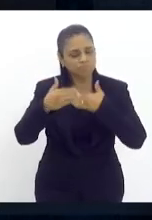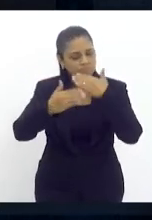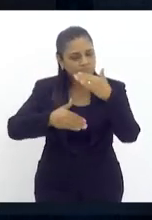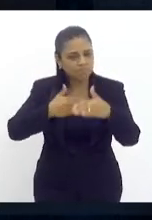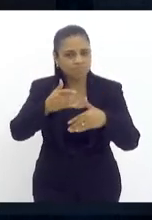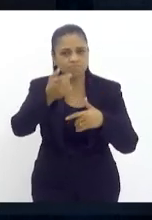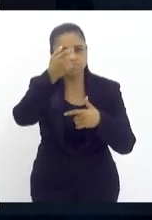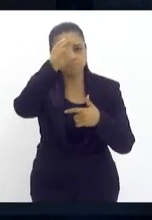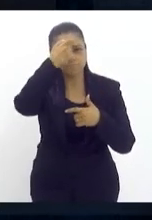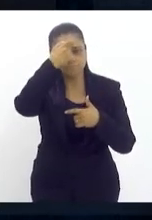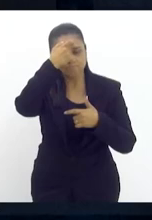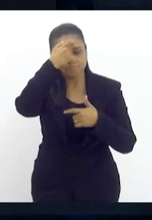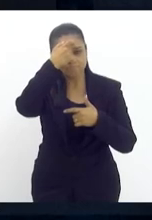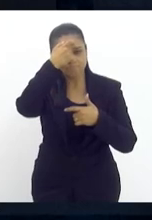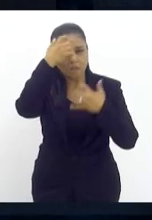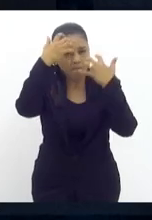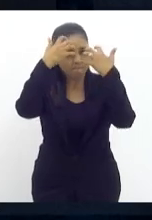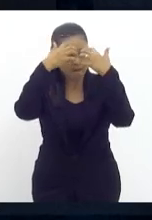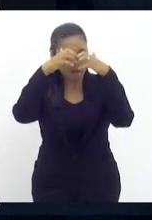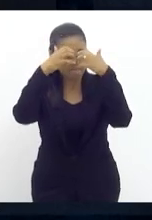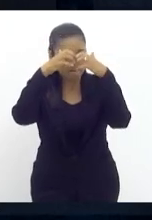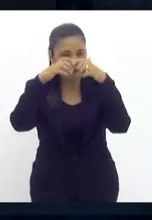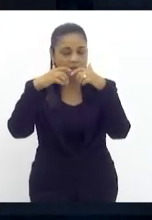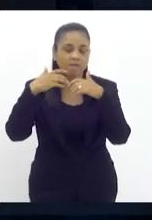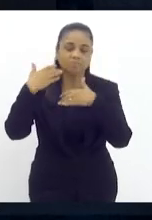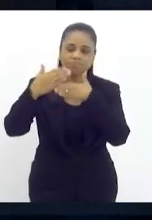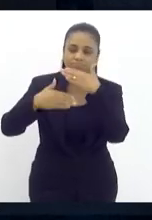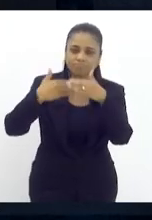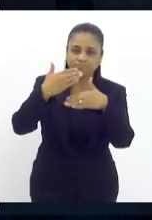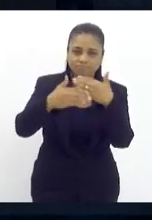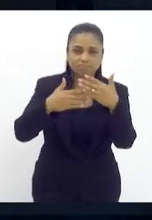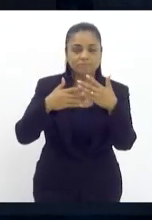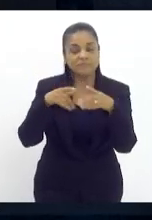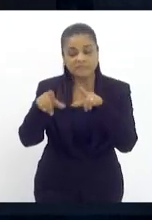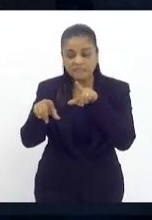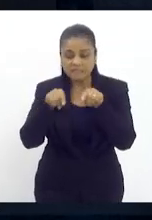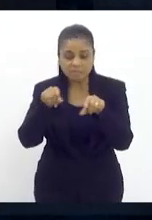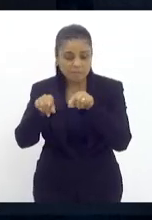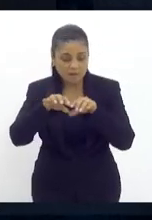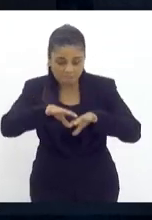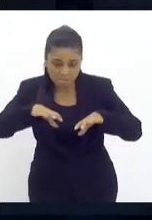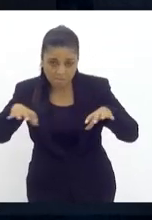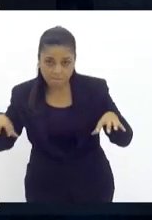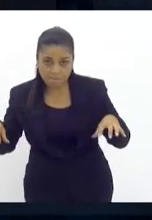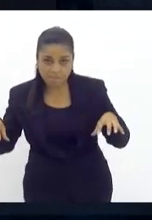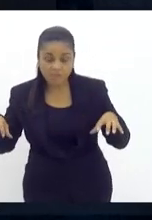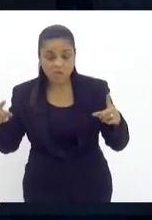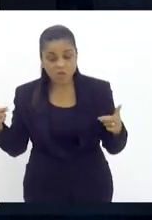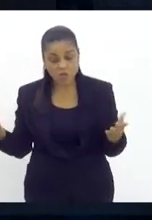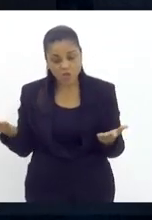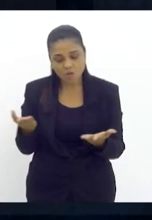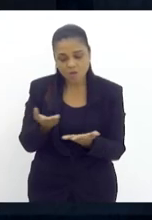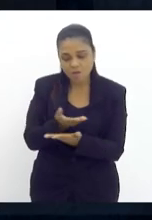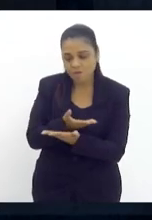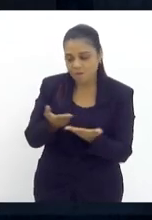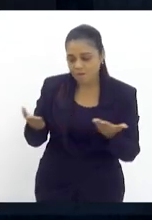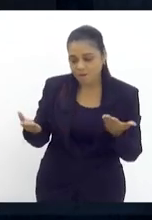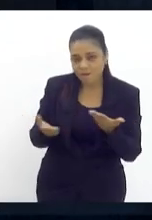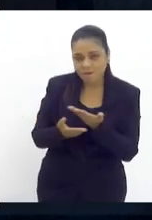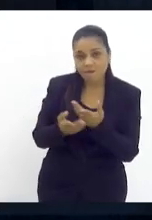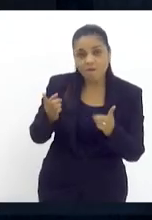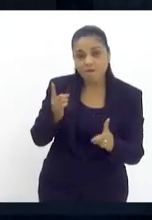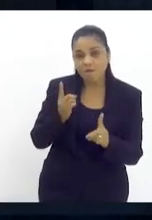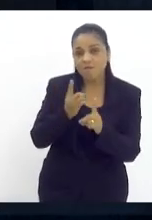saber fazer também, né, essa triagem, essa separação, saber encontrar, né, o que há de